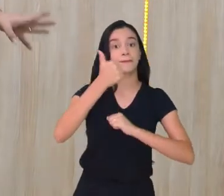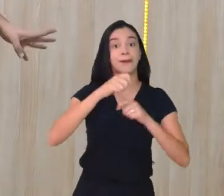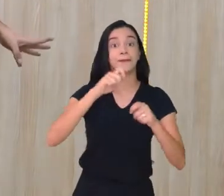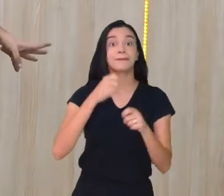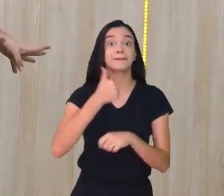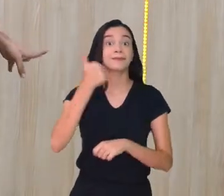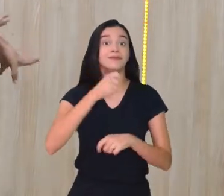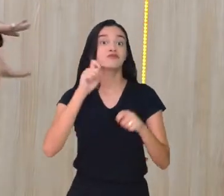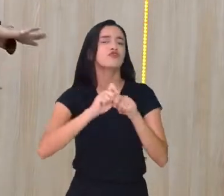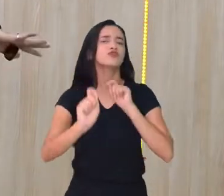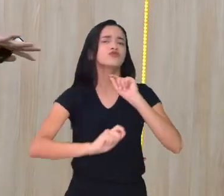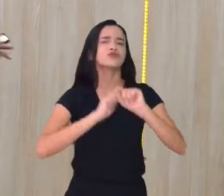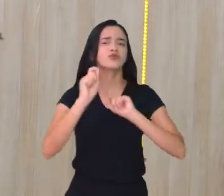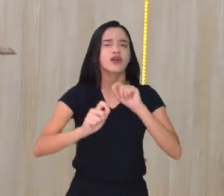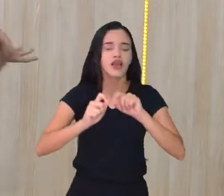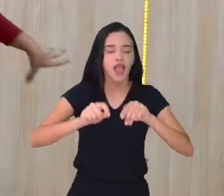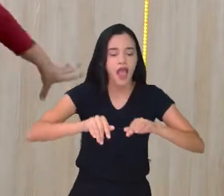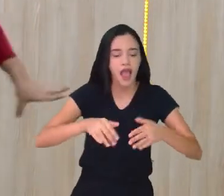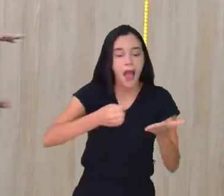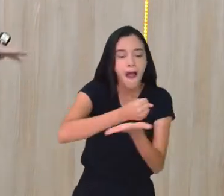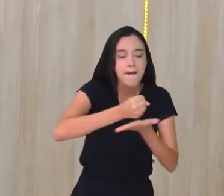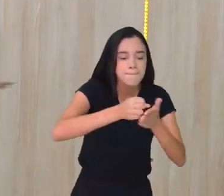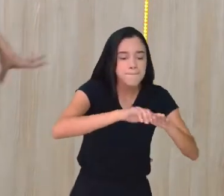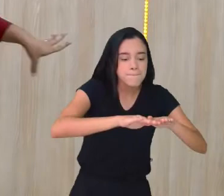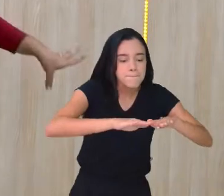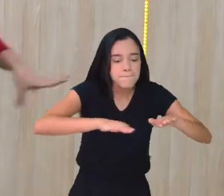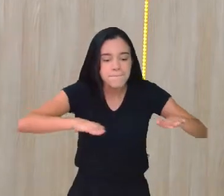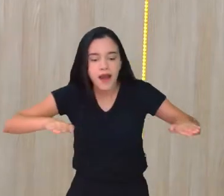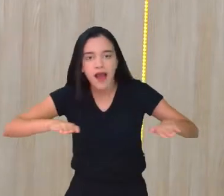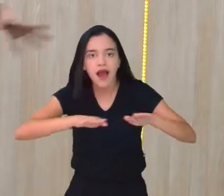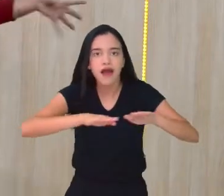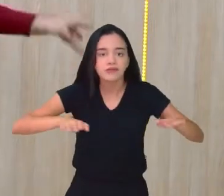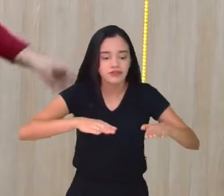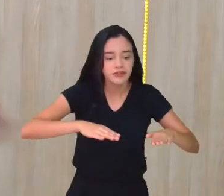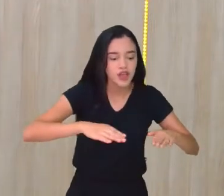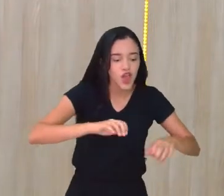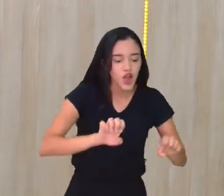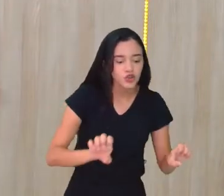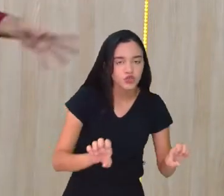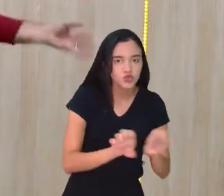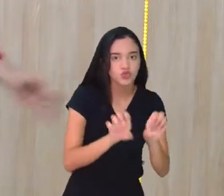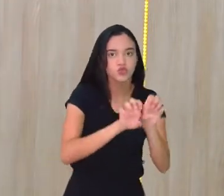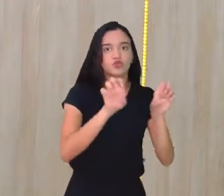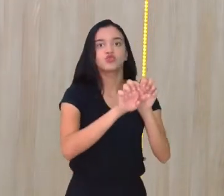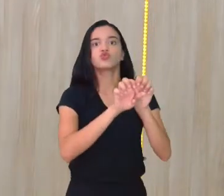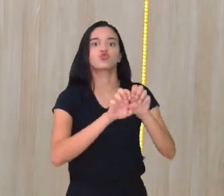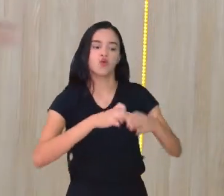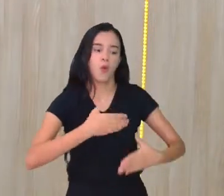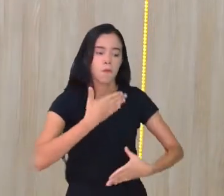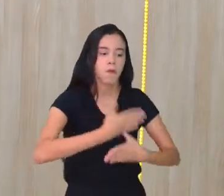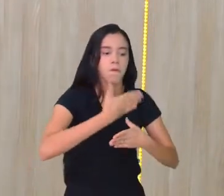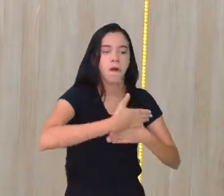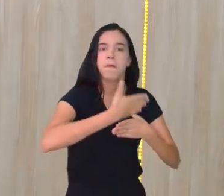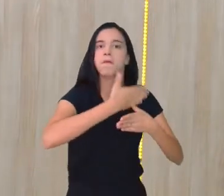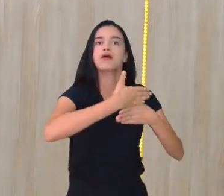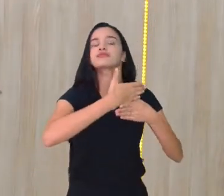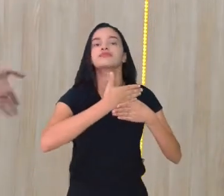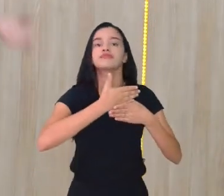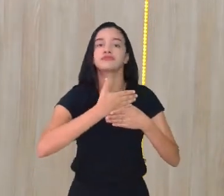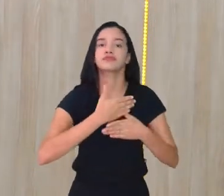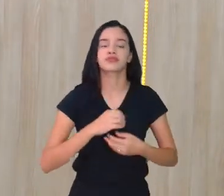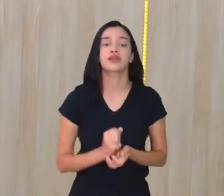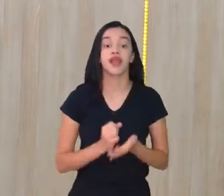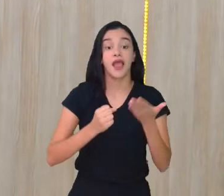naquela casa? A base, né? Ou alicerce, que vai dar o quê? A estrutura daquela casa. Então, ou seja, se é uma